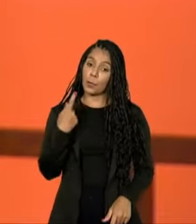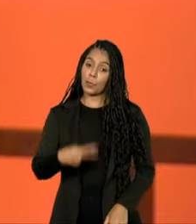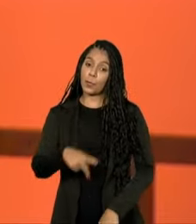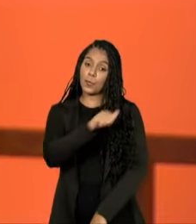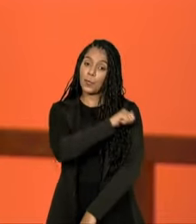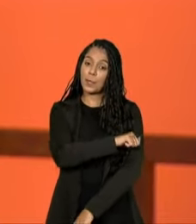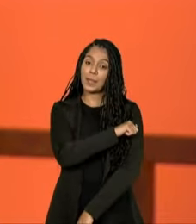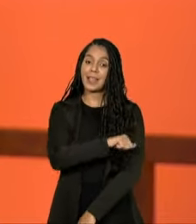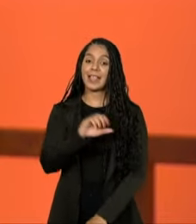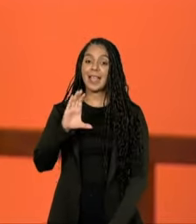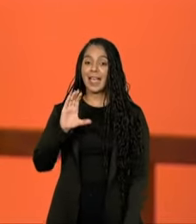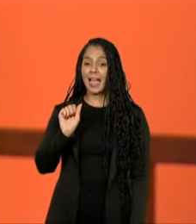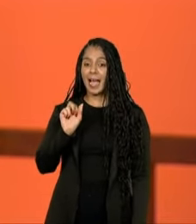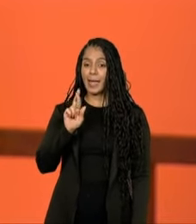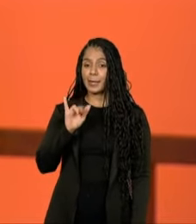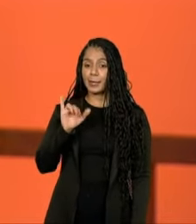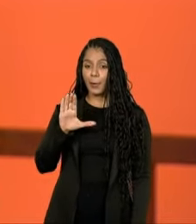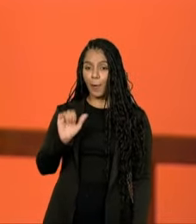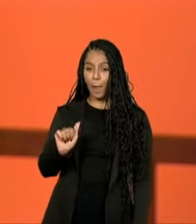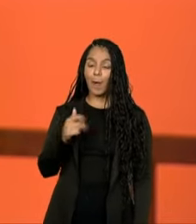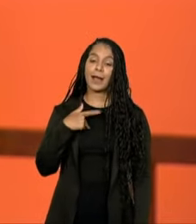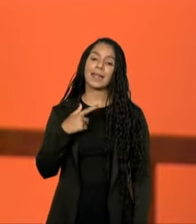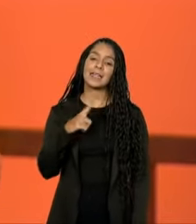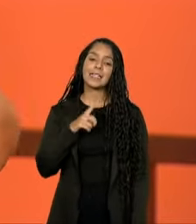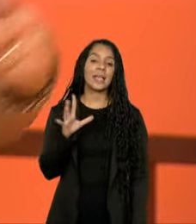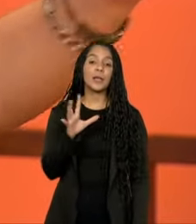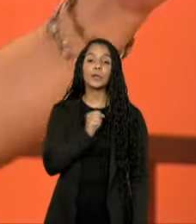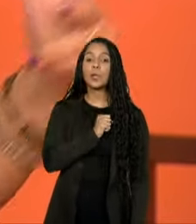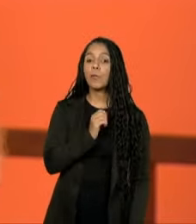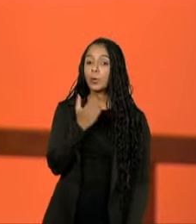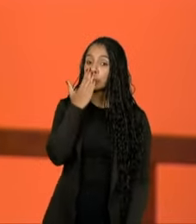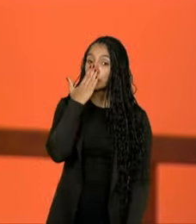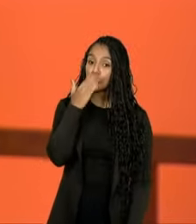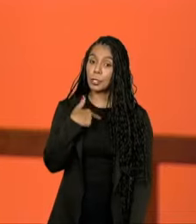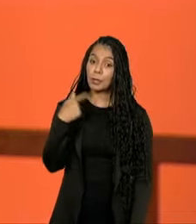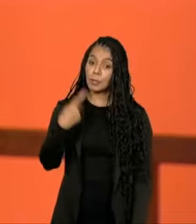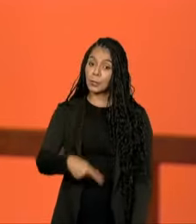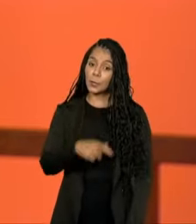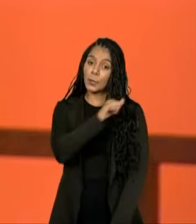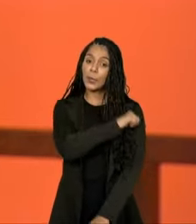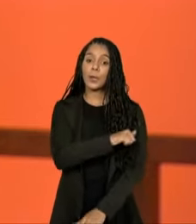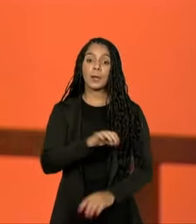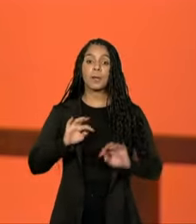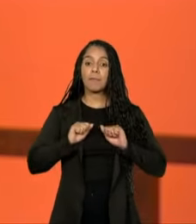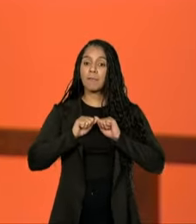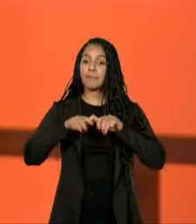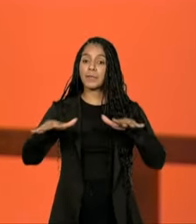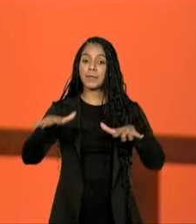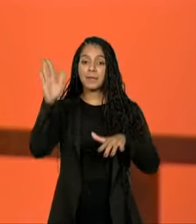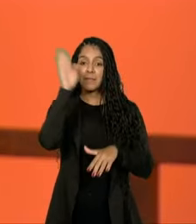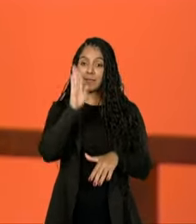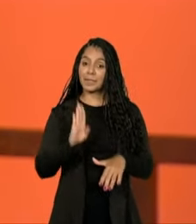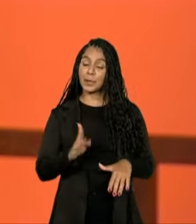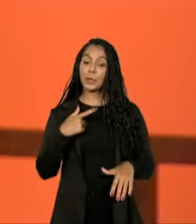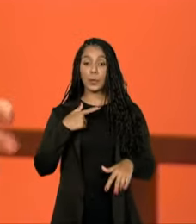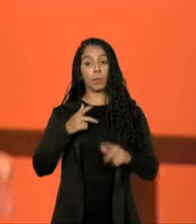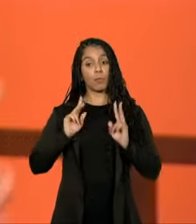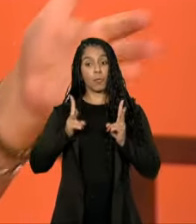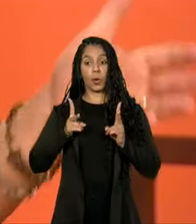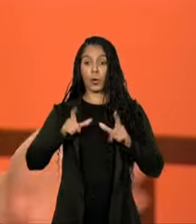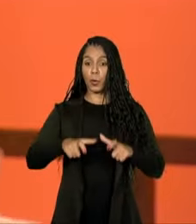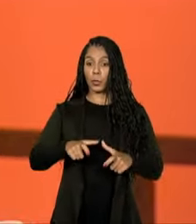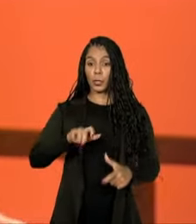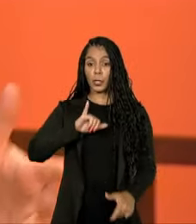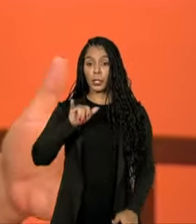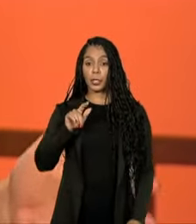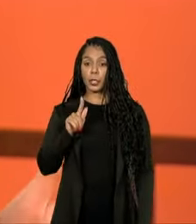carioca também, que levou esse amor aos clubes, dos clubes cariocas para todo o Brasil, né? E pensar que eu vou ocupar o mesmo lugar que